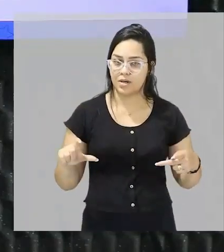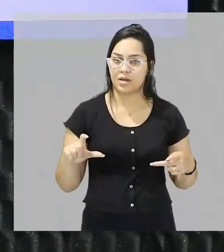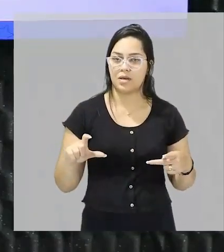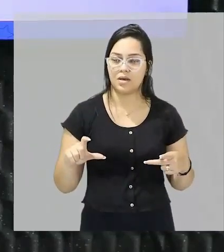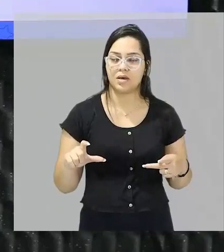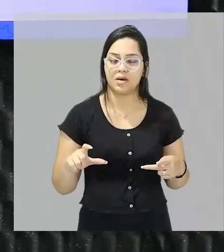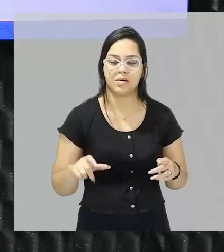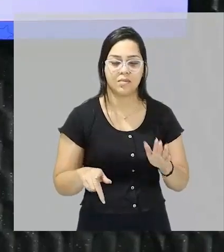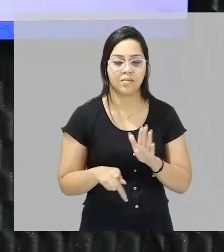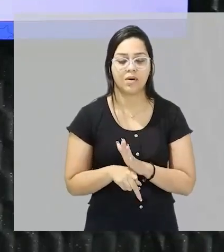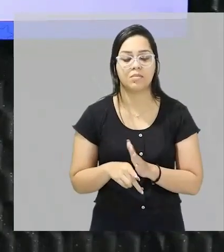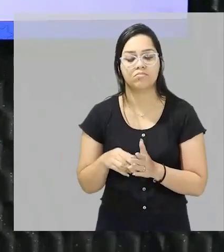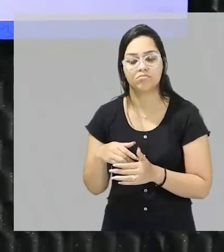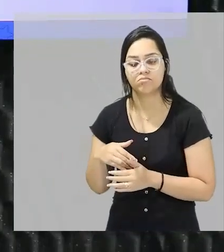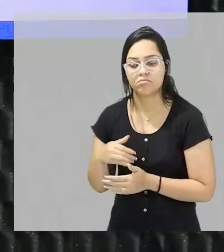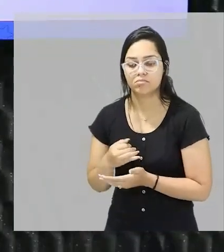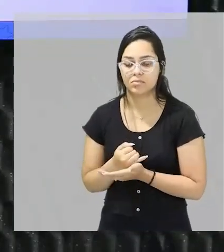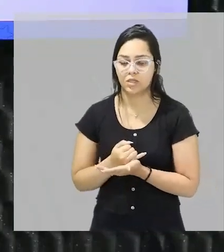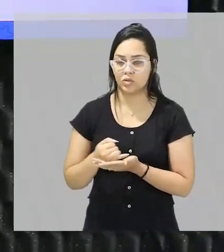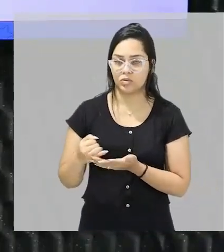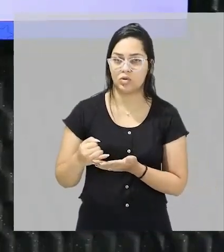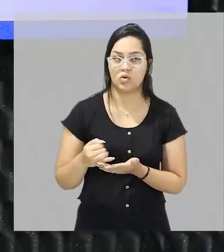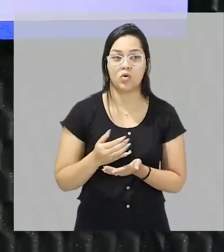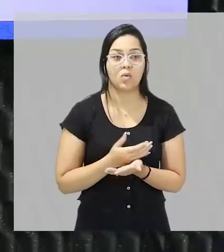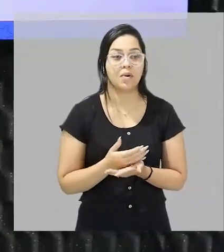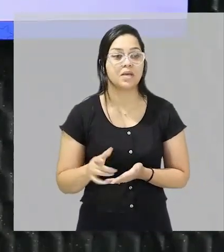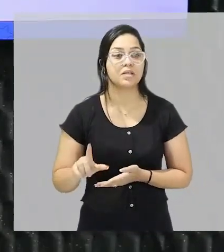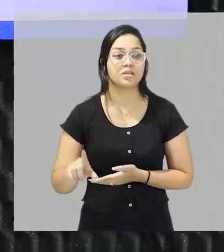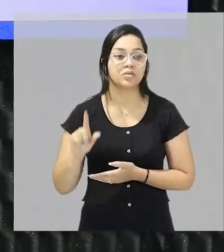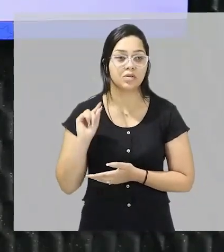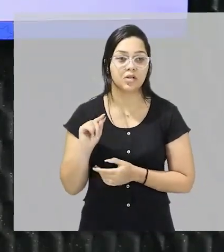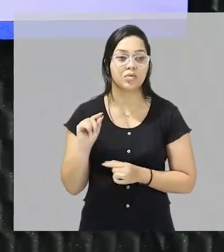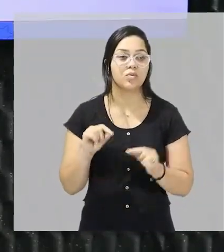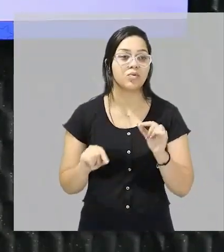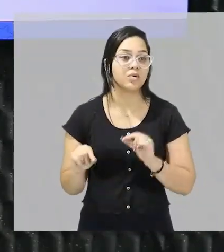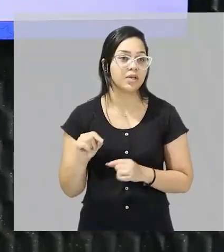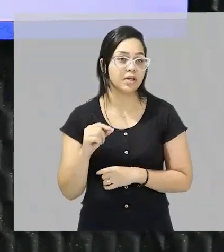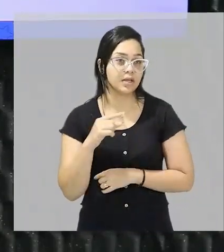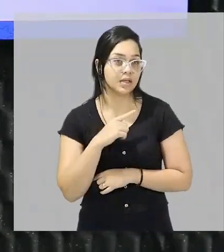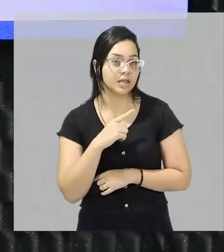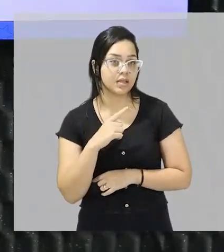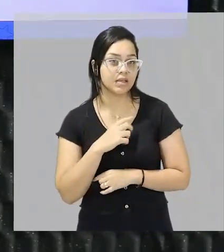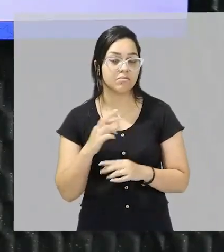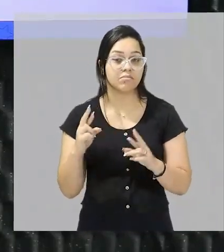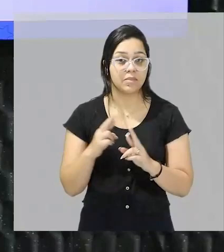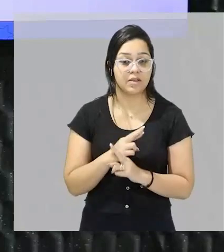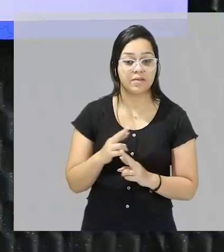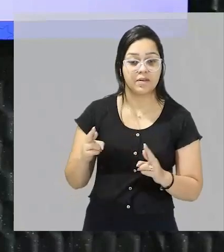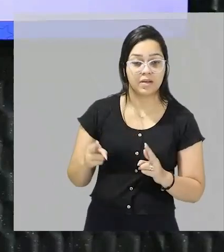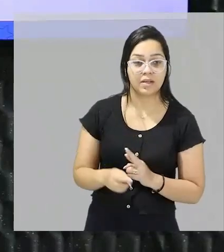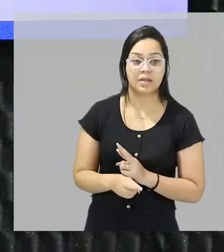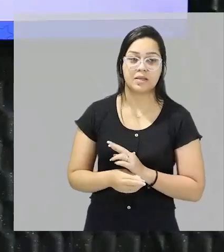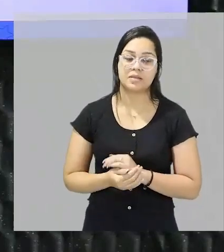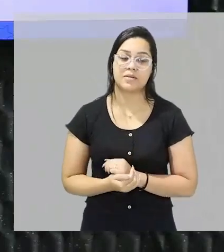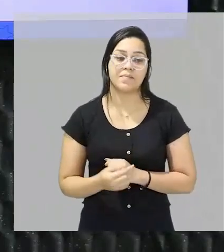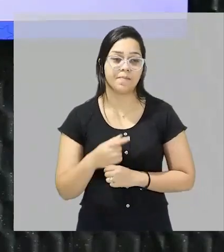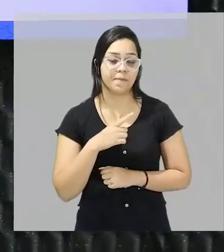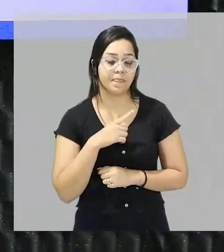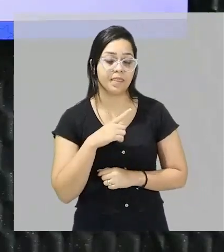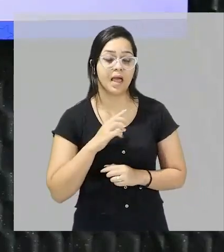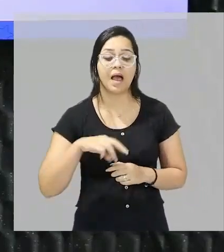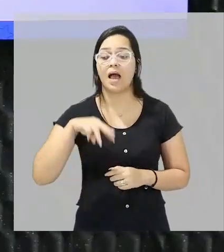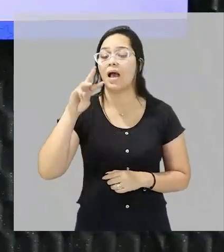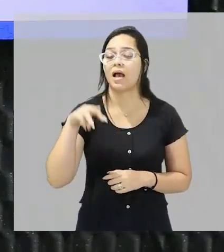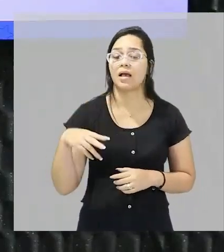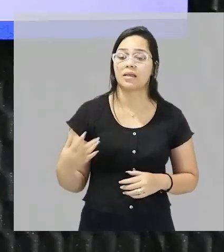parágrafo da introdução. Ela escolheu começar fazendo referência a